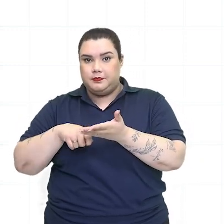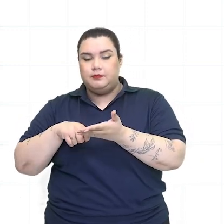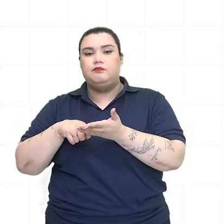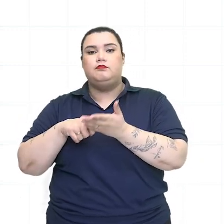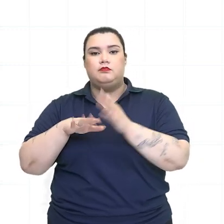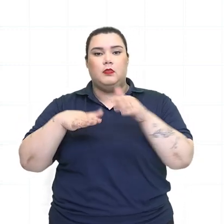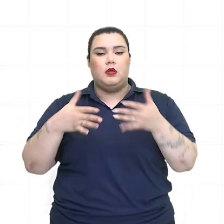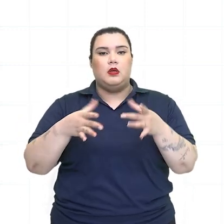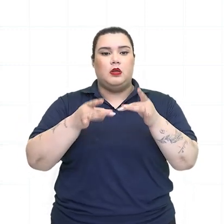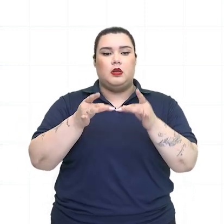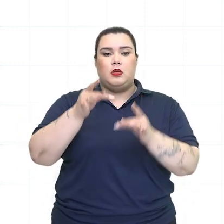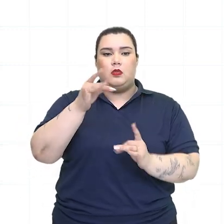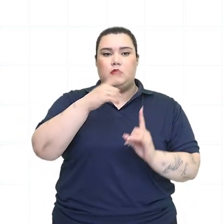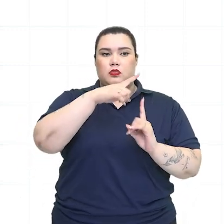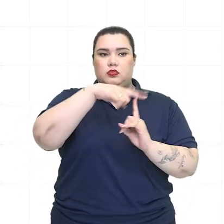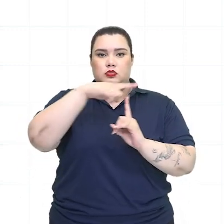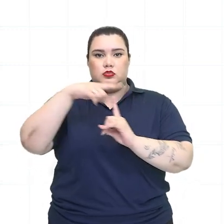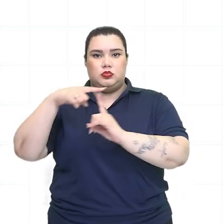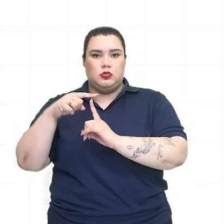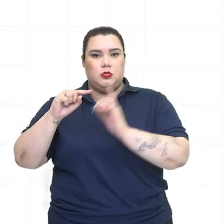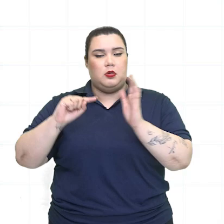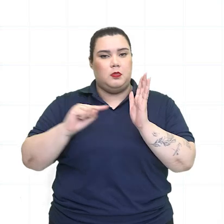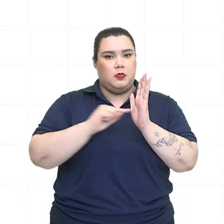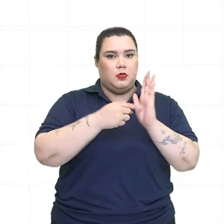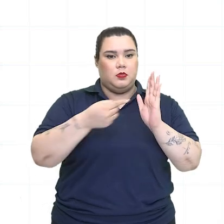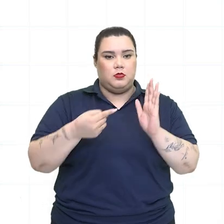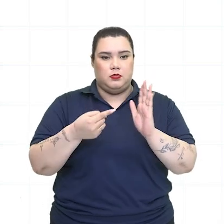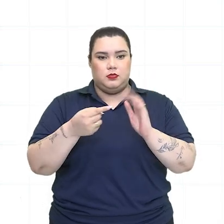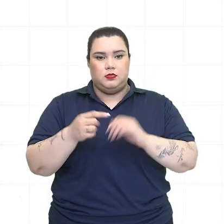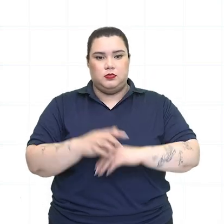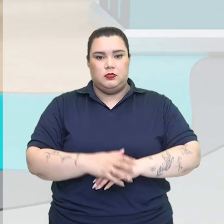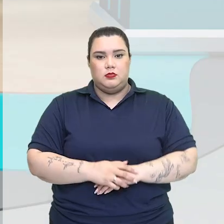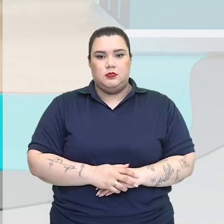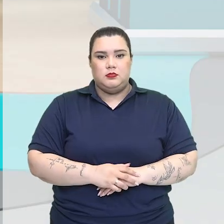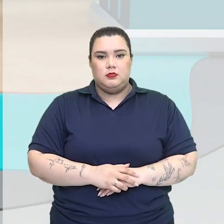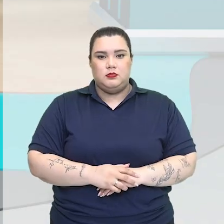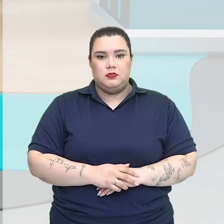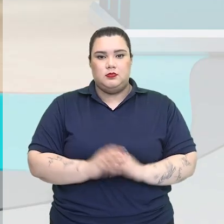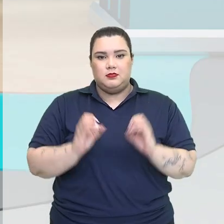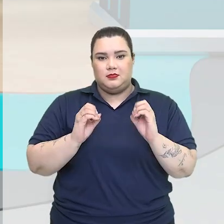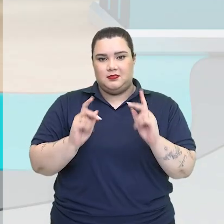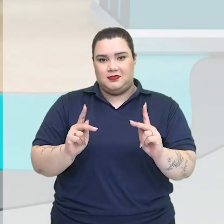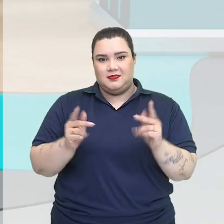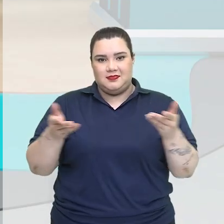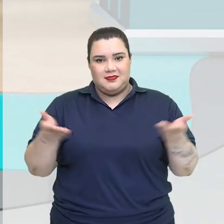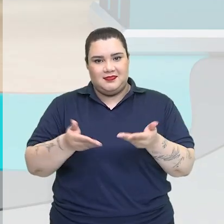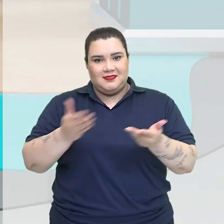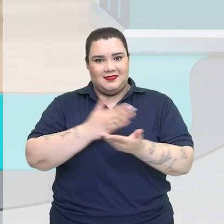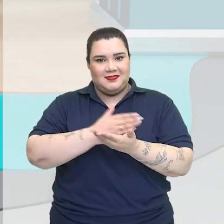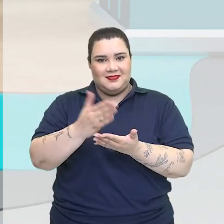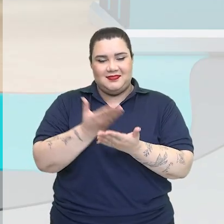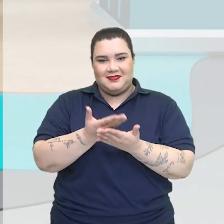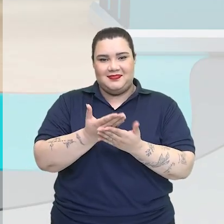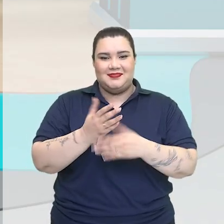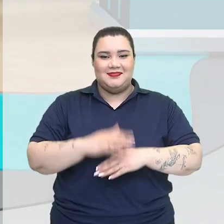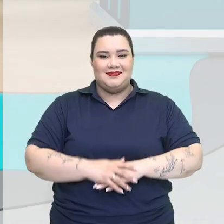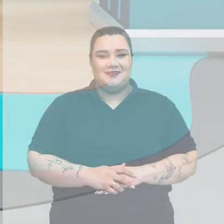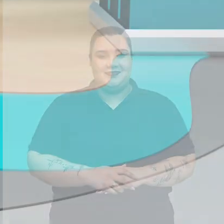escrita, detalhamento, pontuação. Então, vamos começar nossa